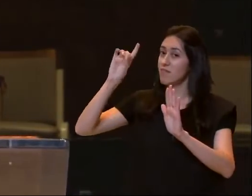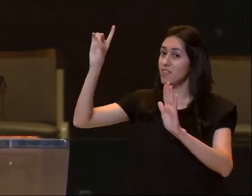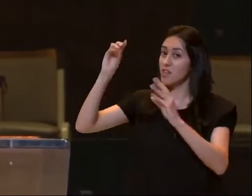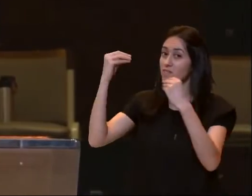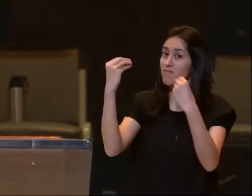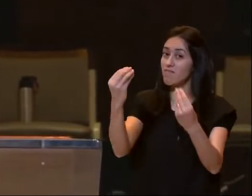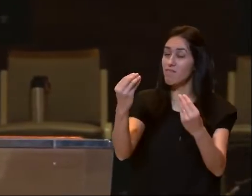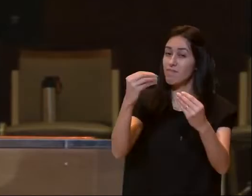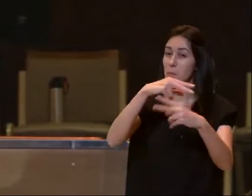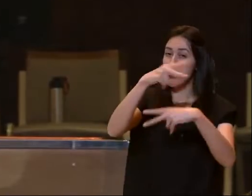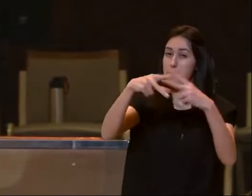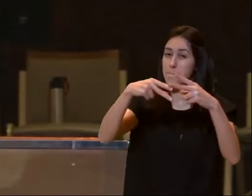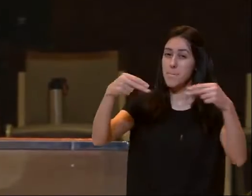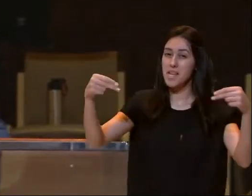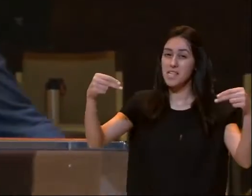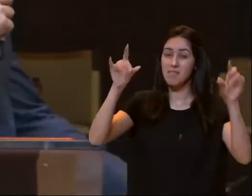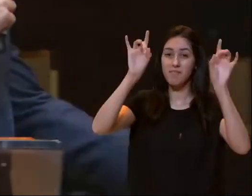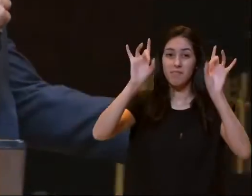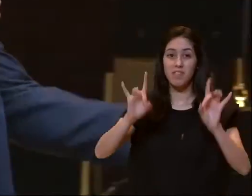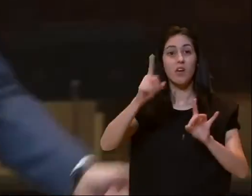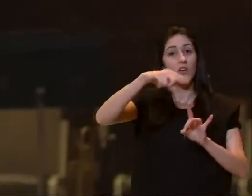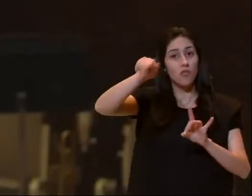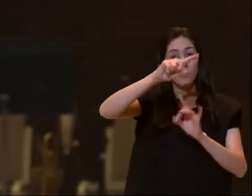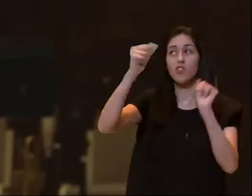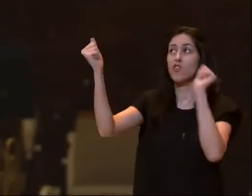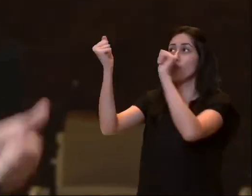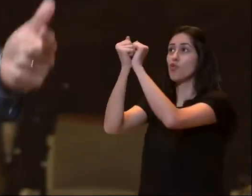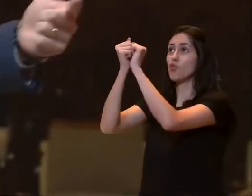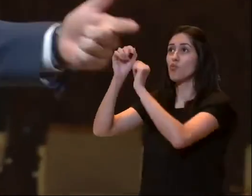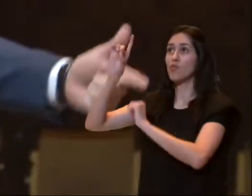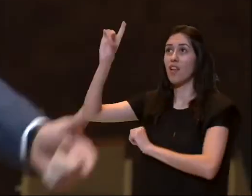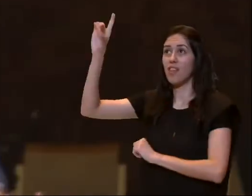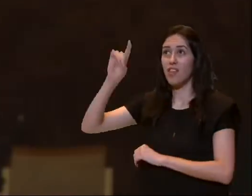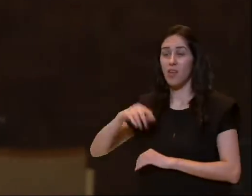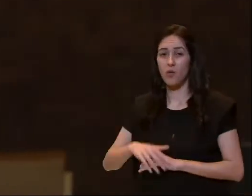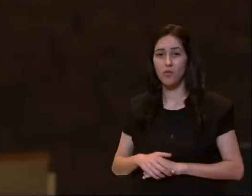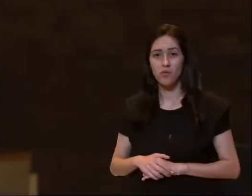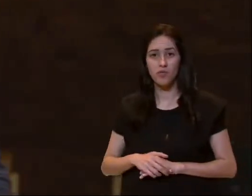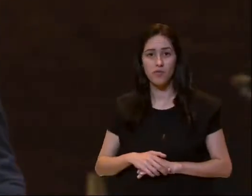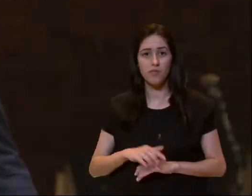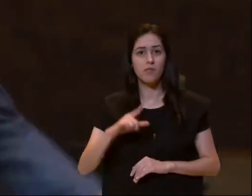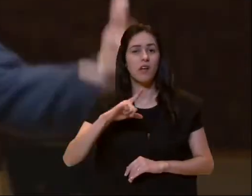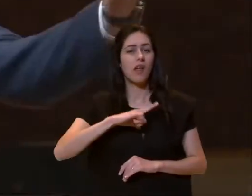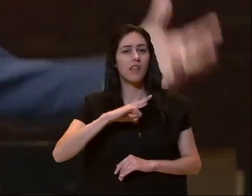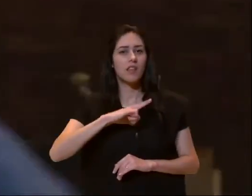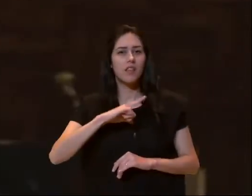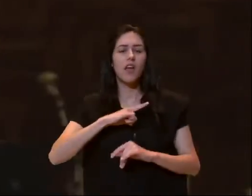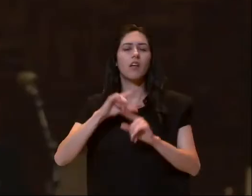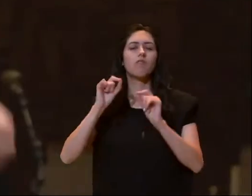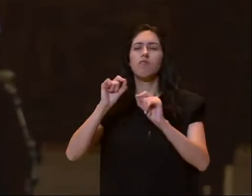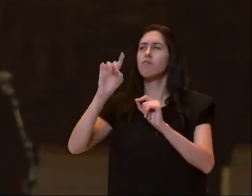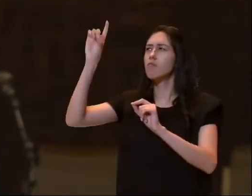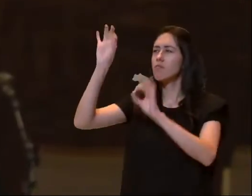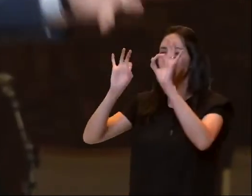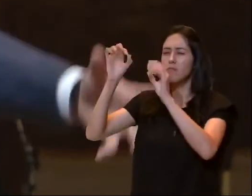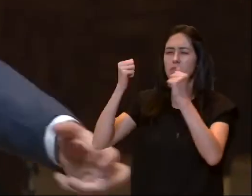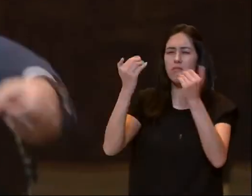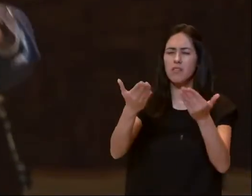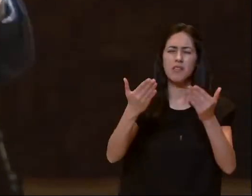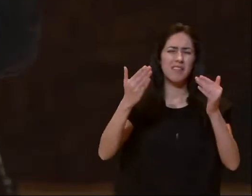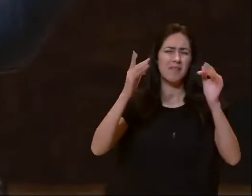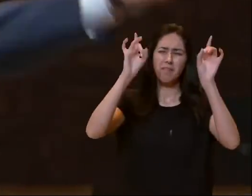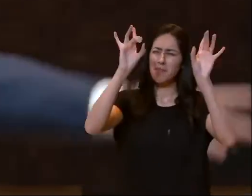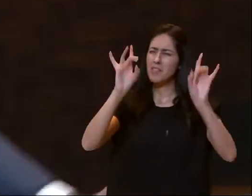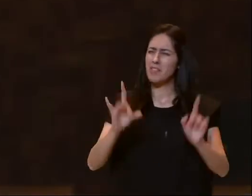dela. E a Bíblia diz, essa herança é inacessível, incorruptível, imaculada, não pode ser roubada,